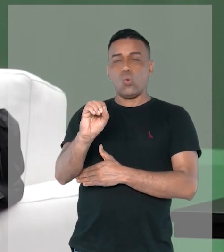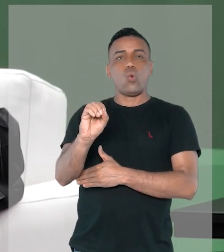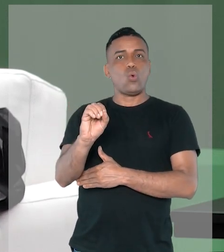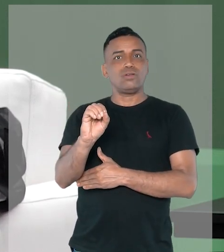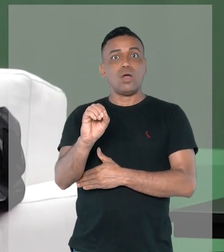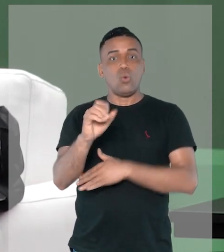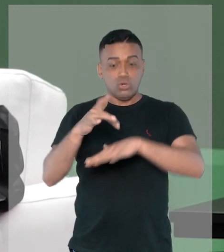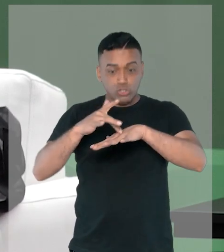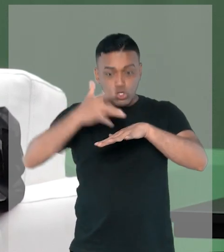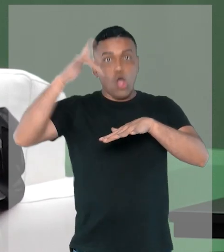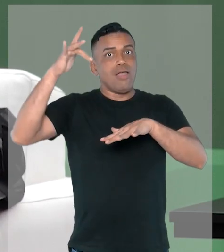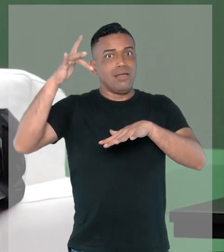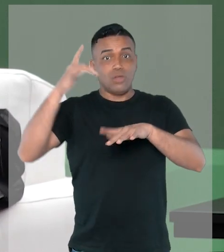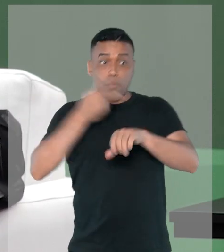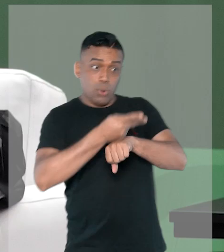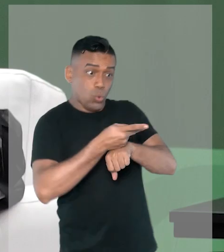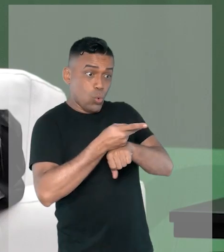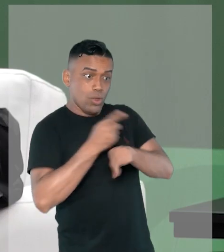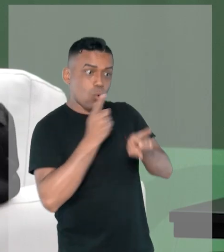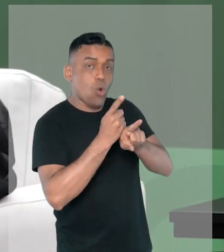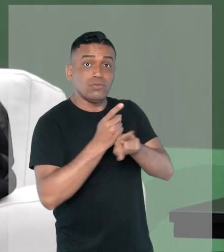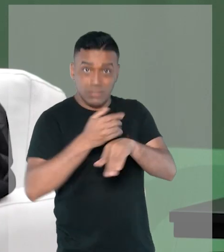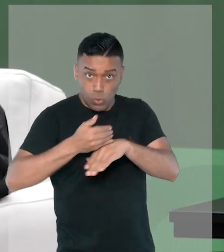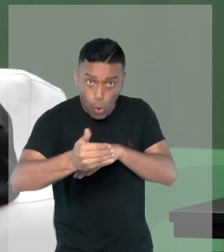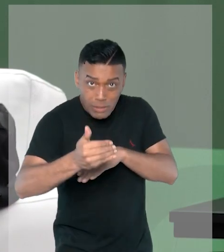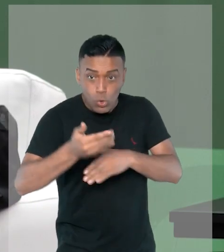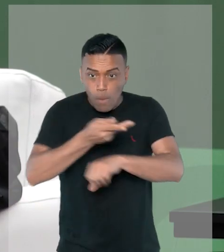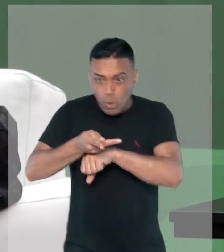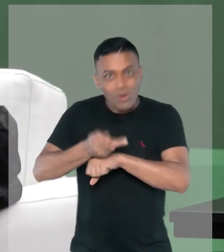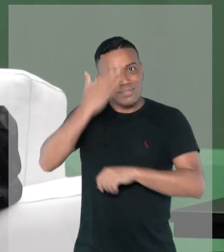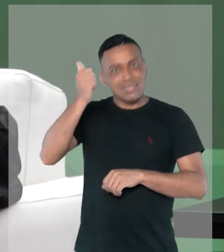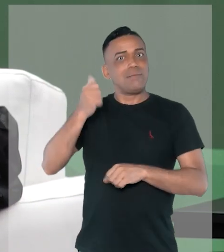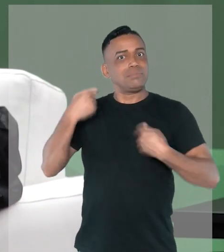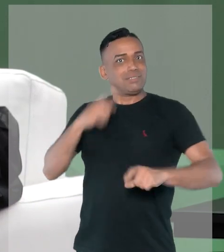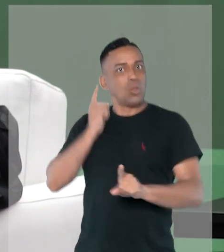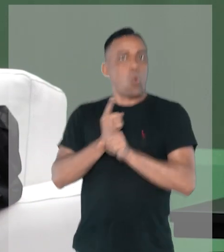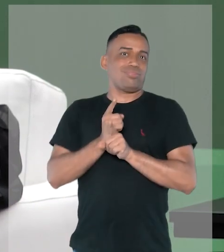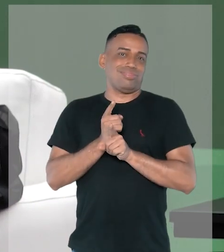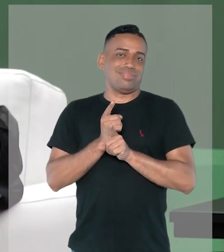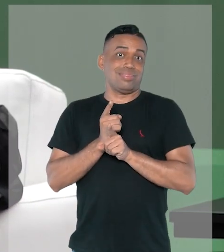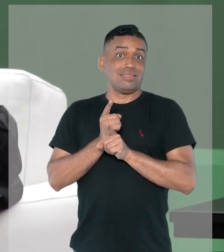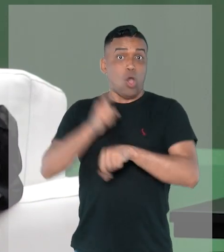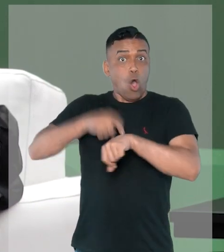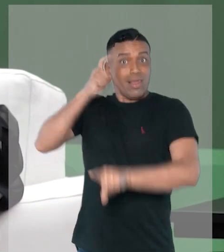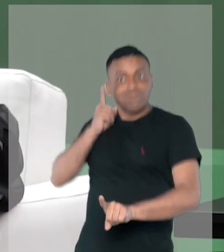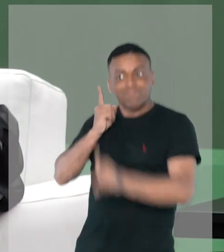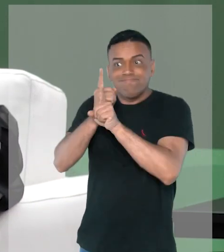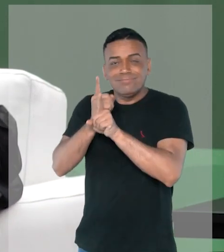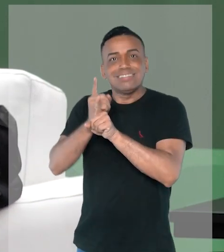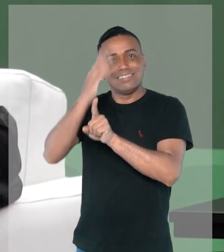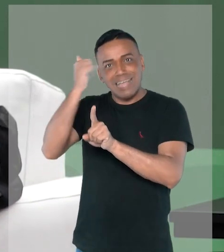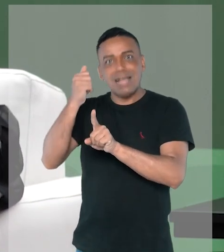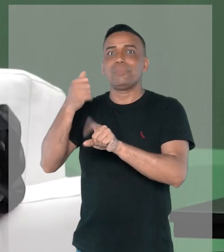A procura é o encontro. Se você começou a procurar, é porque você sabe que tem alguma coisa. E quando você encontra, você